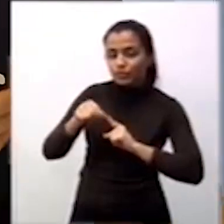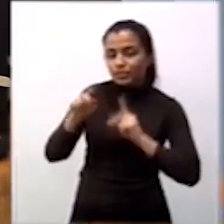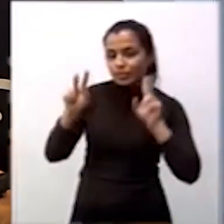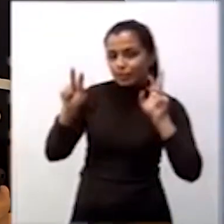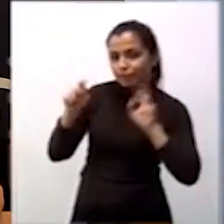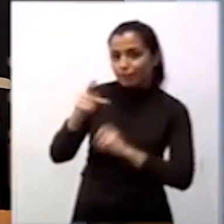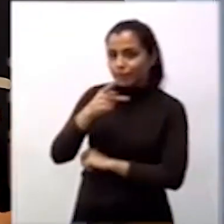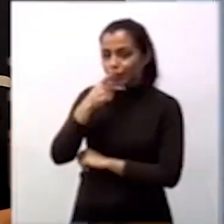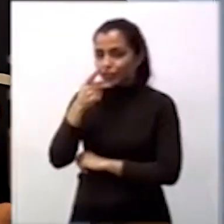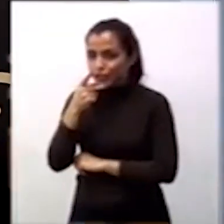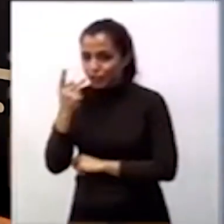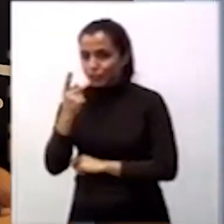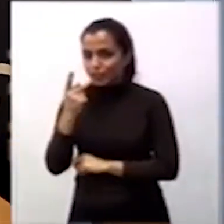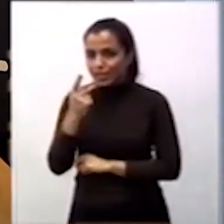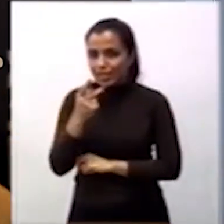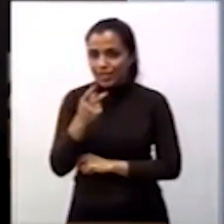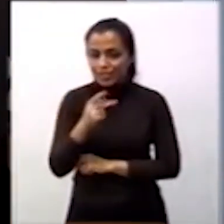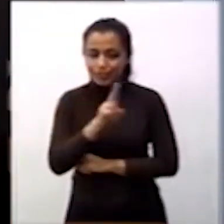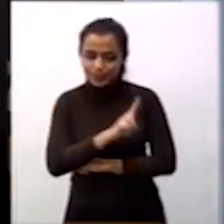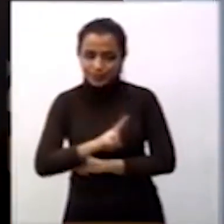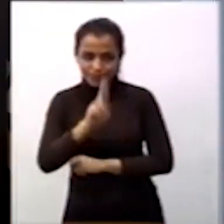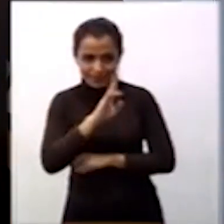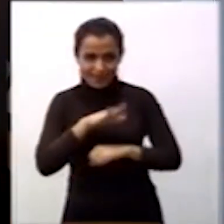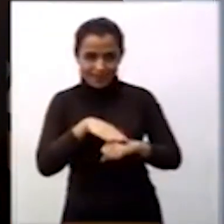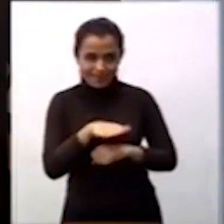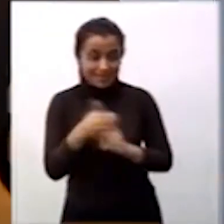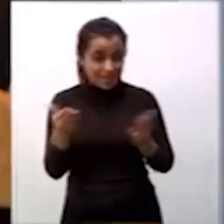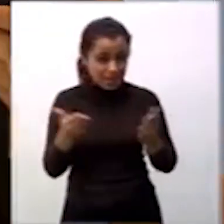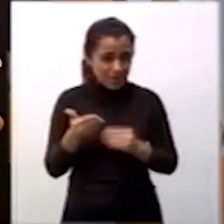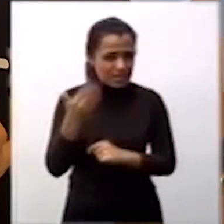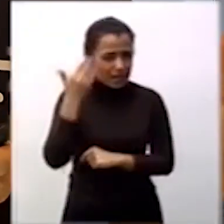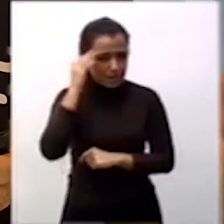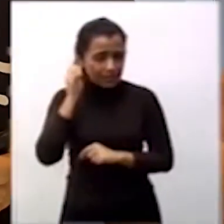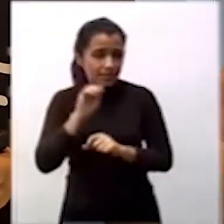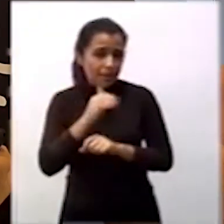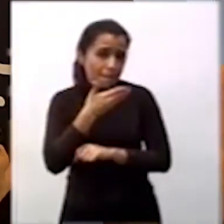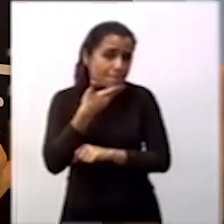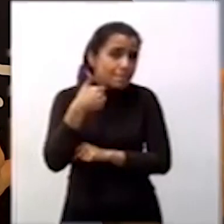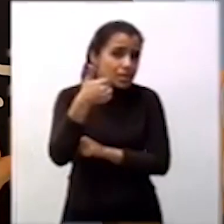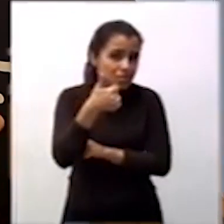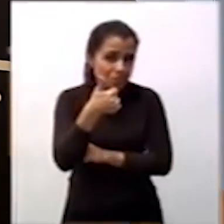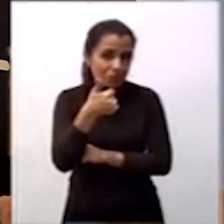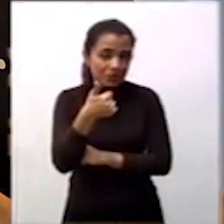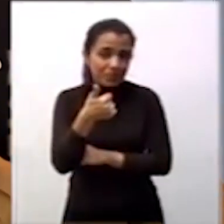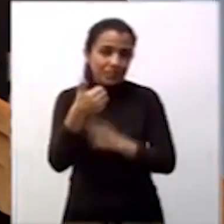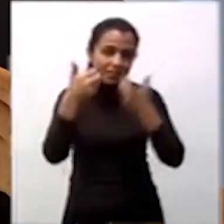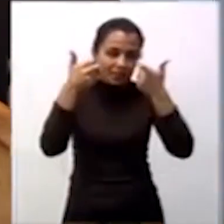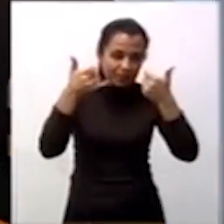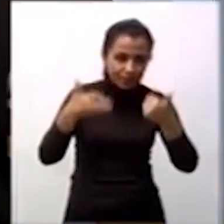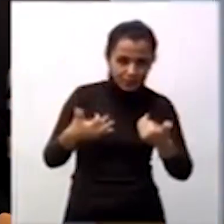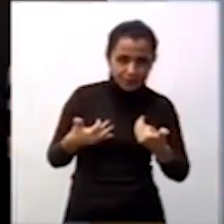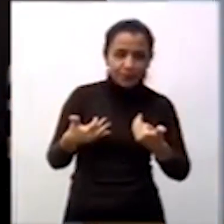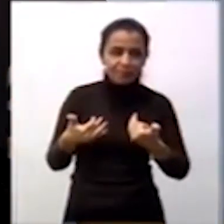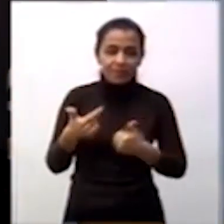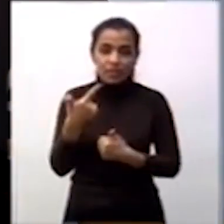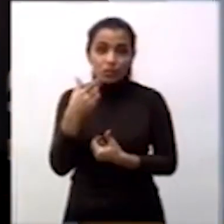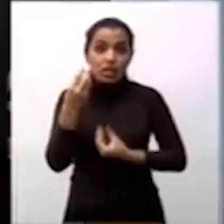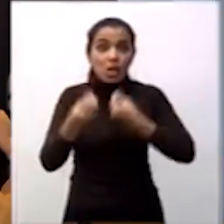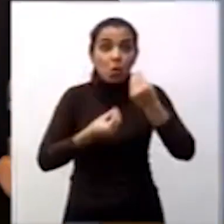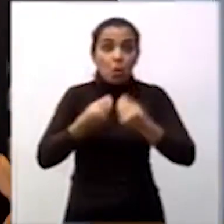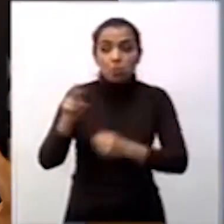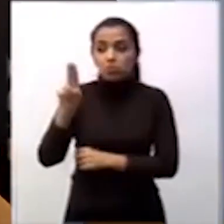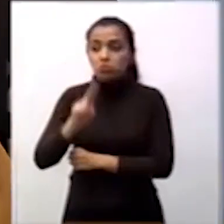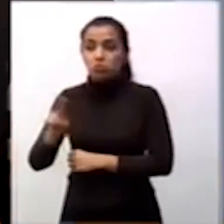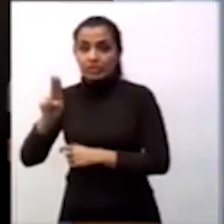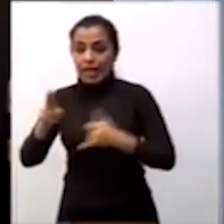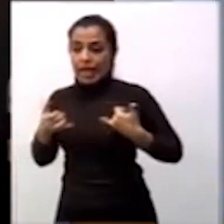sobre rendimento. E aí agora dá até para entender melhor, depois que a gente falou sobre essa história de não existem rendimentos de 100%, o